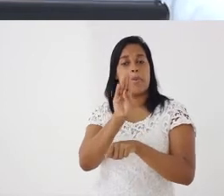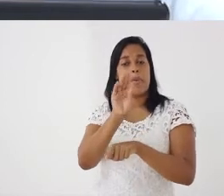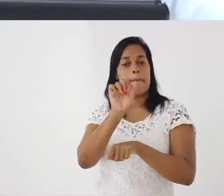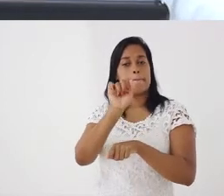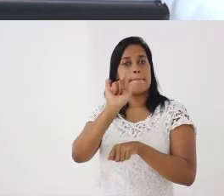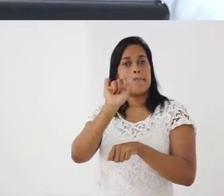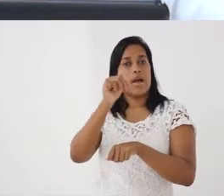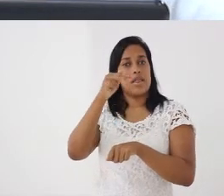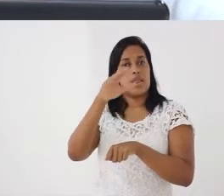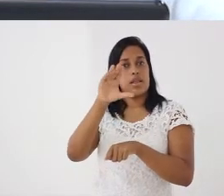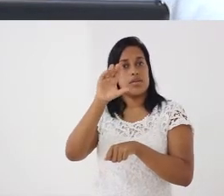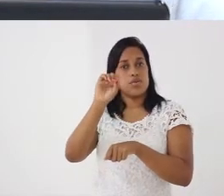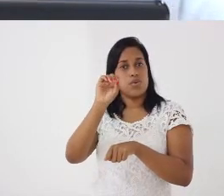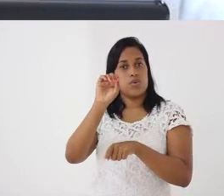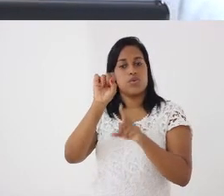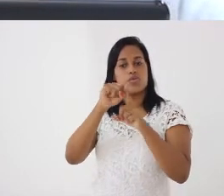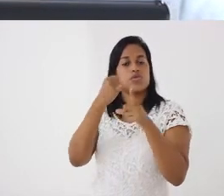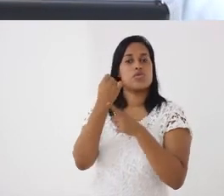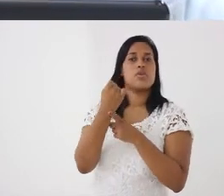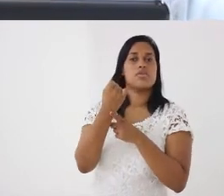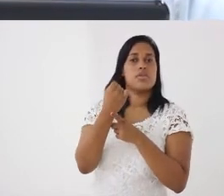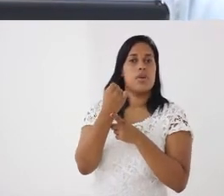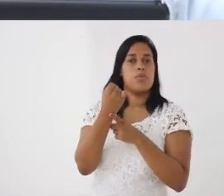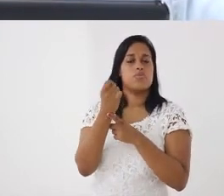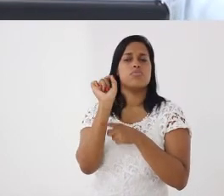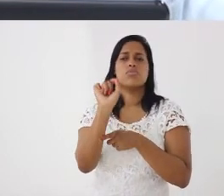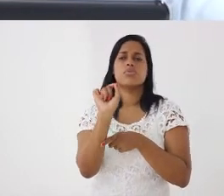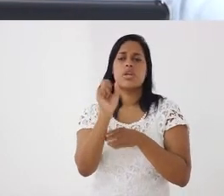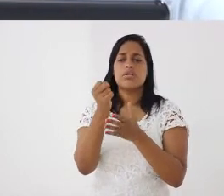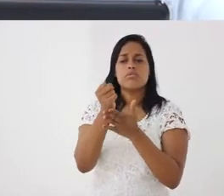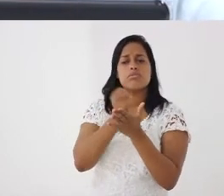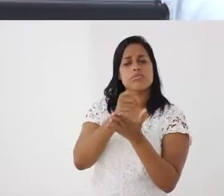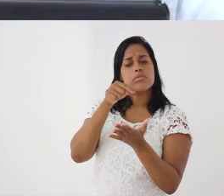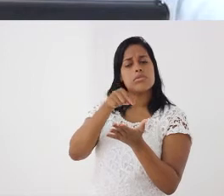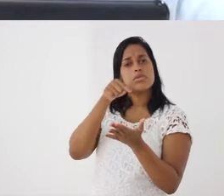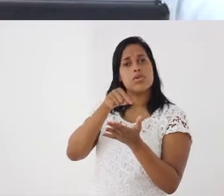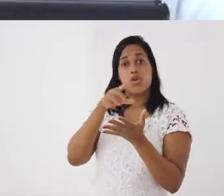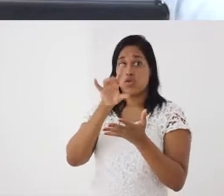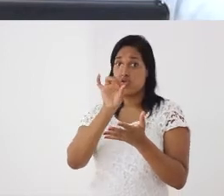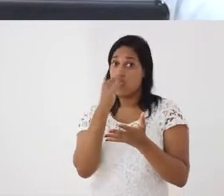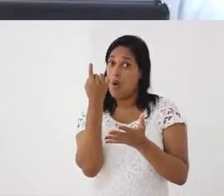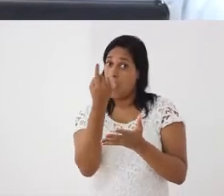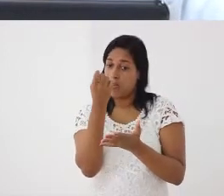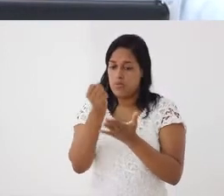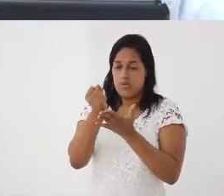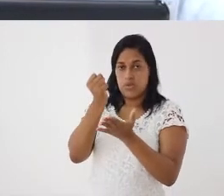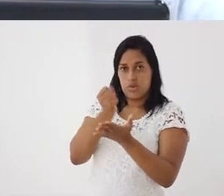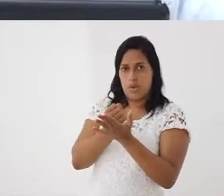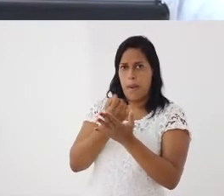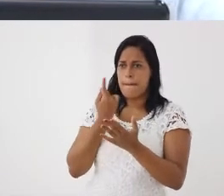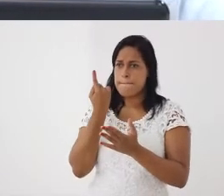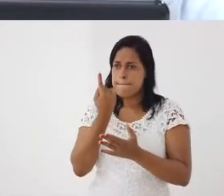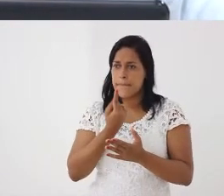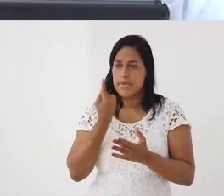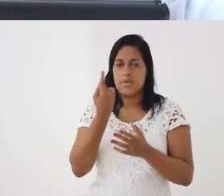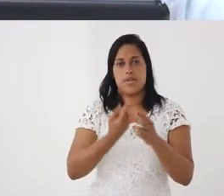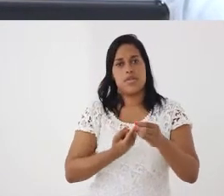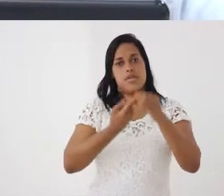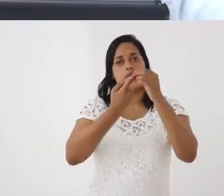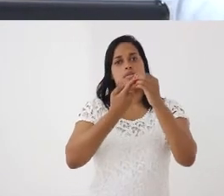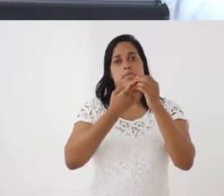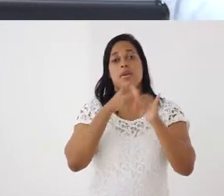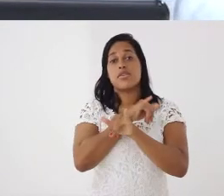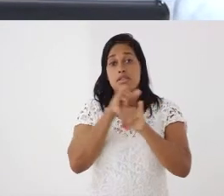social. Este documento busca recapitular em um único documento os principais dados